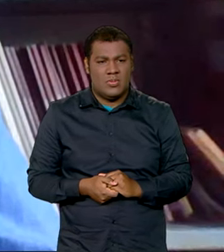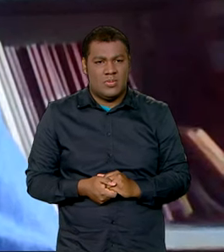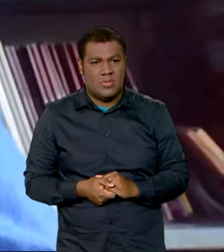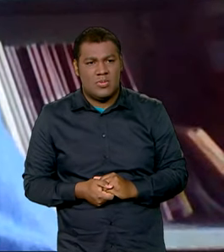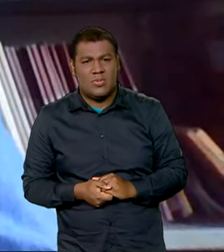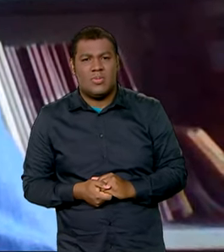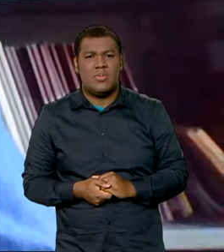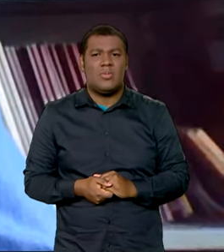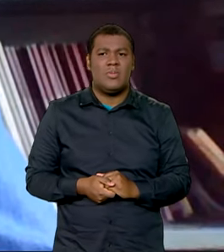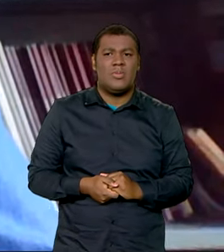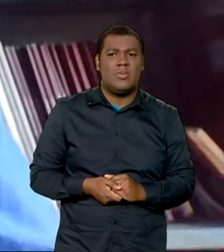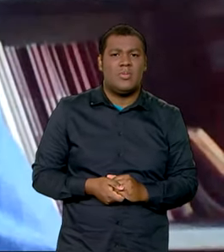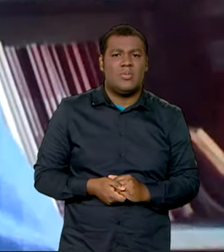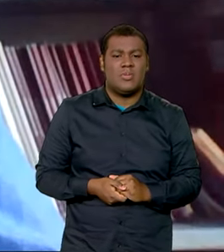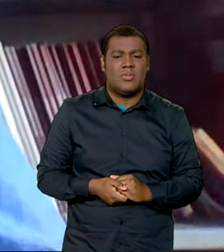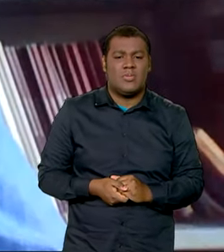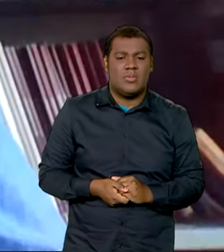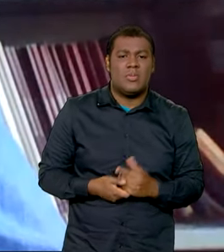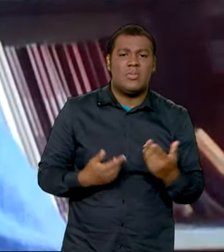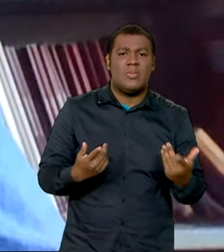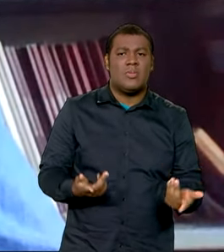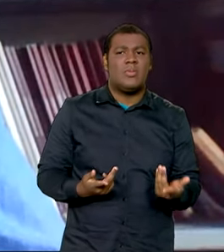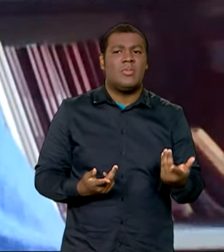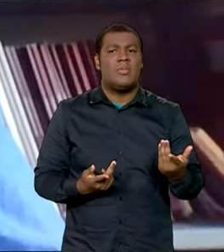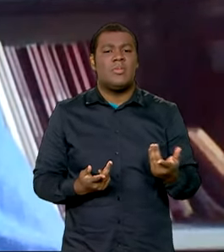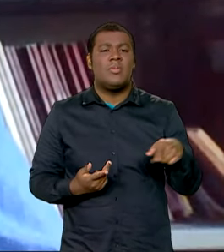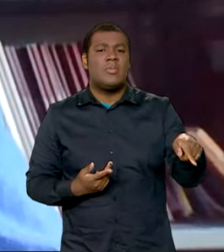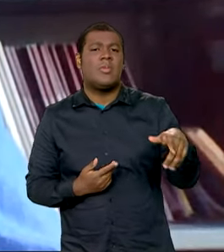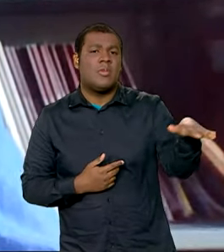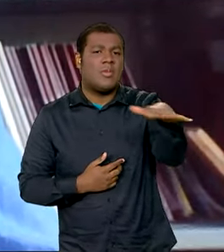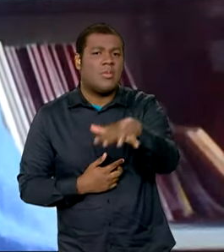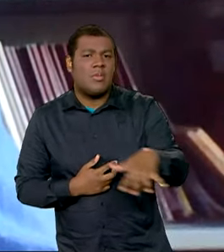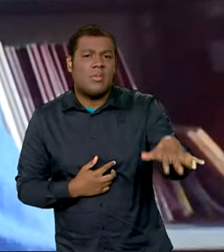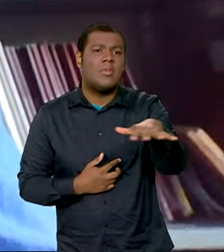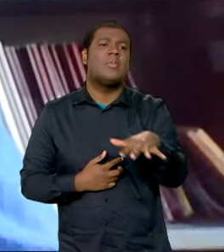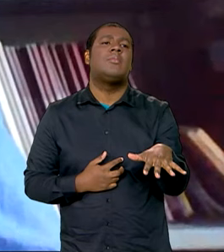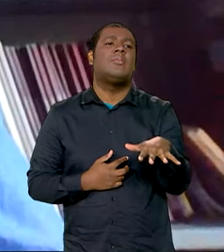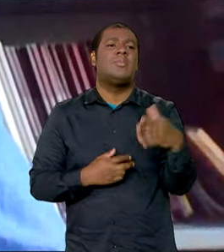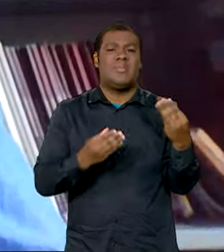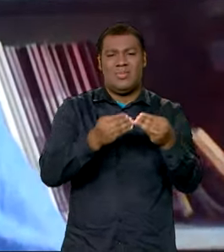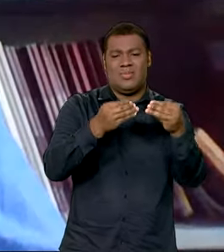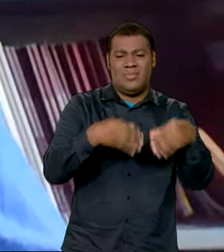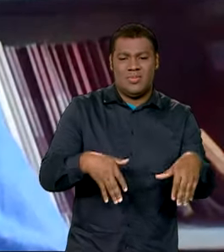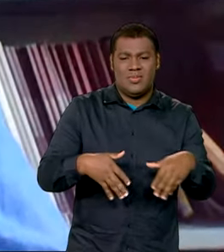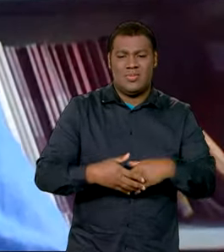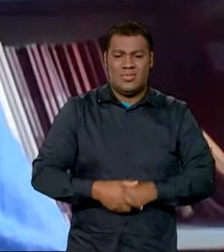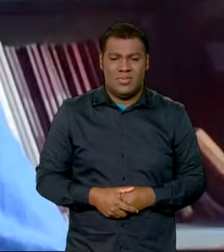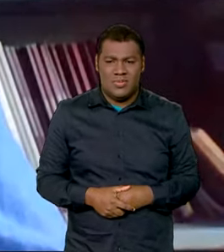de que tipo de uso nessas áreas que tiveram danos, né, os danos